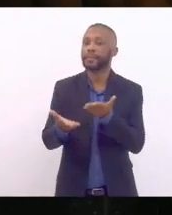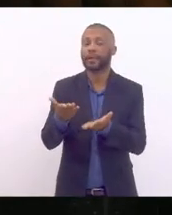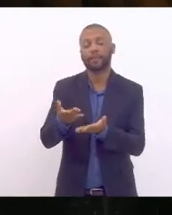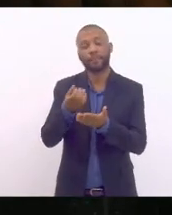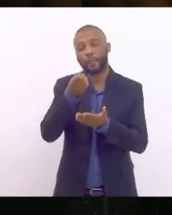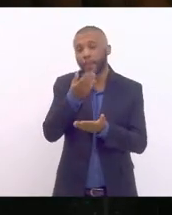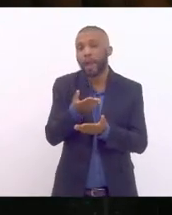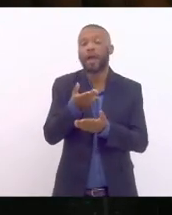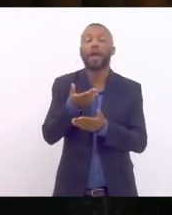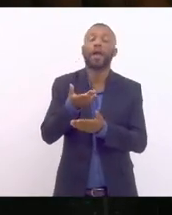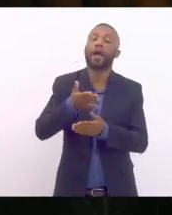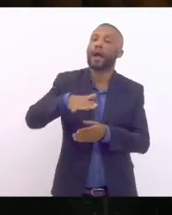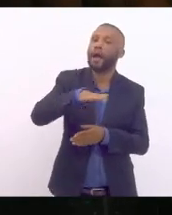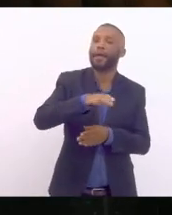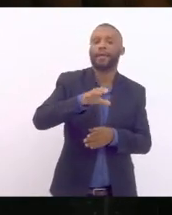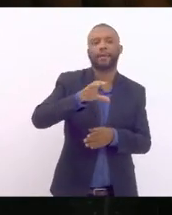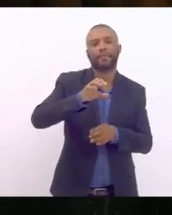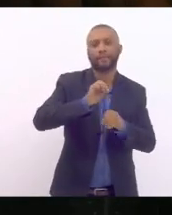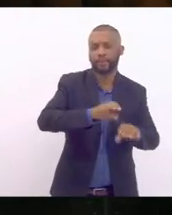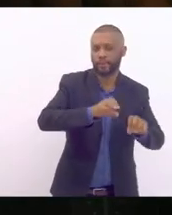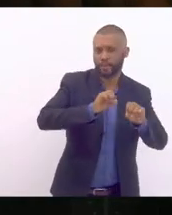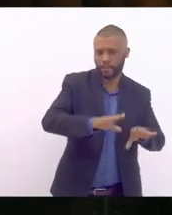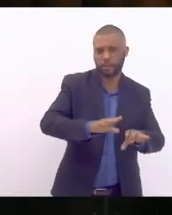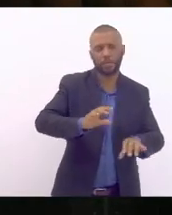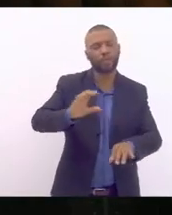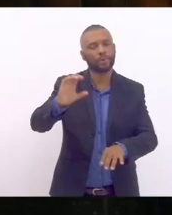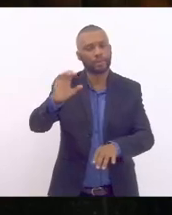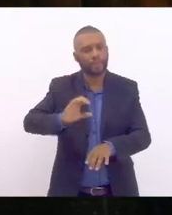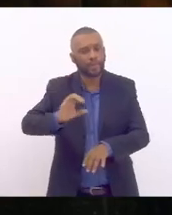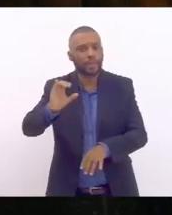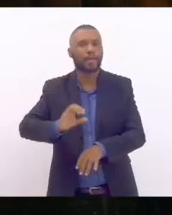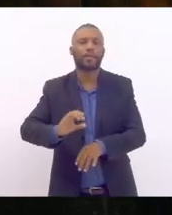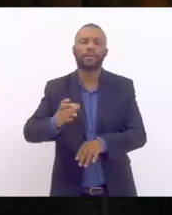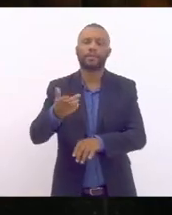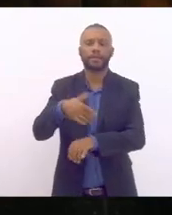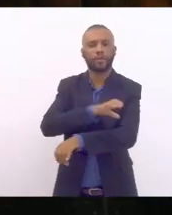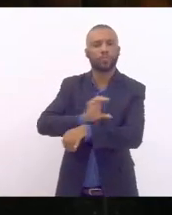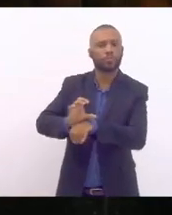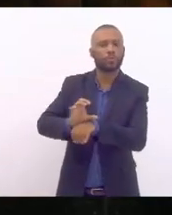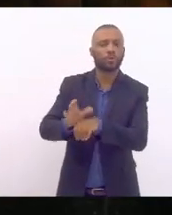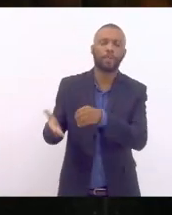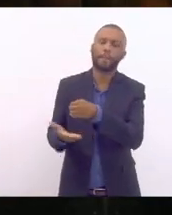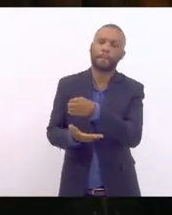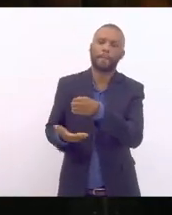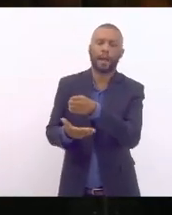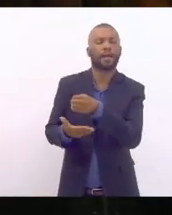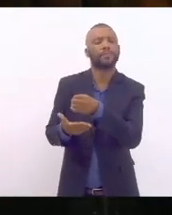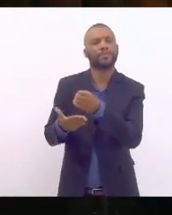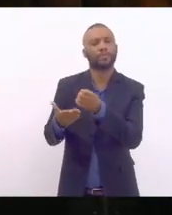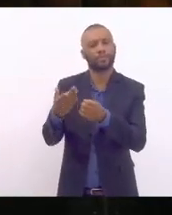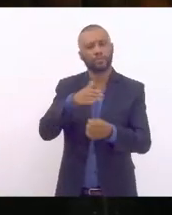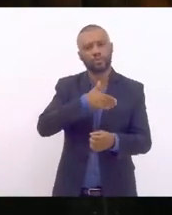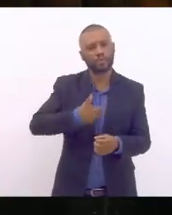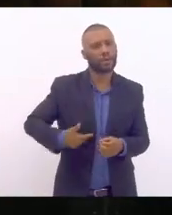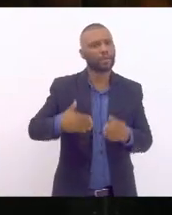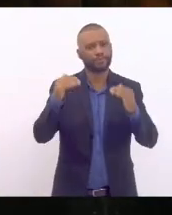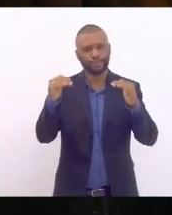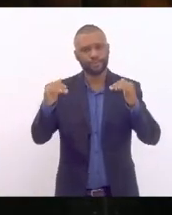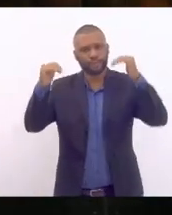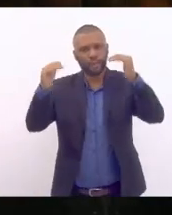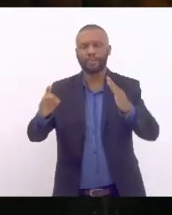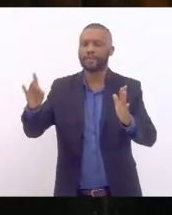educação ciência e cultura como prioridades como Pilares de um estado soberano e